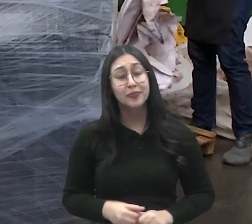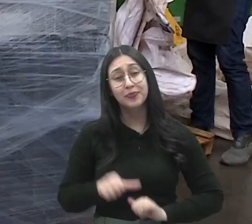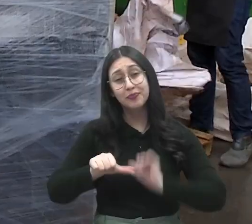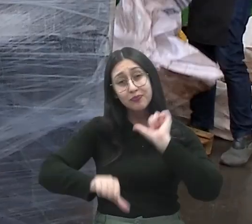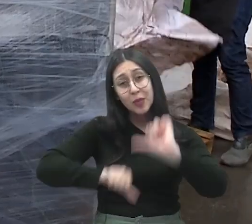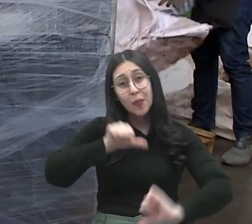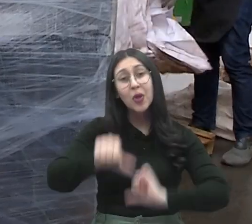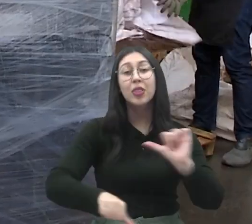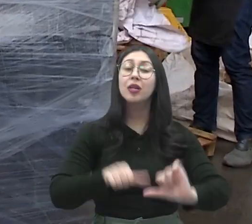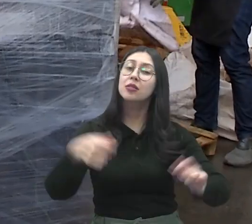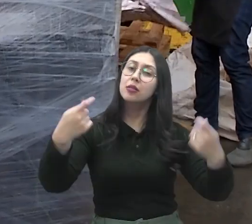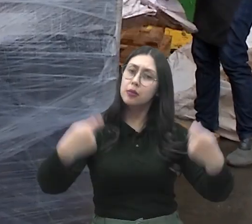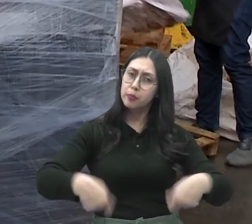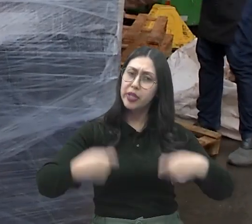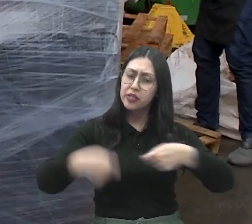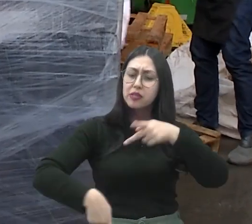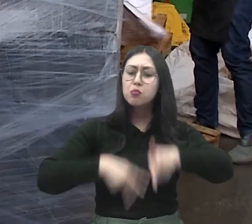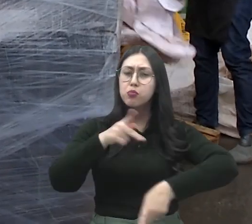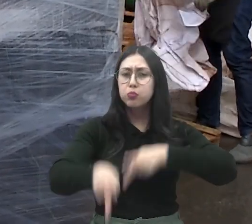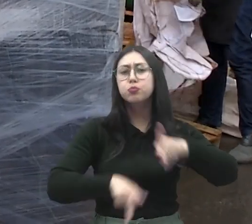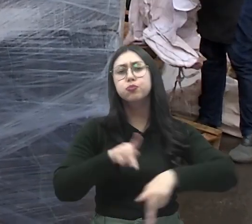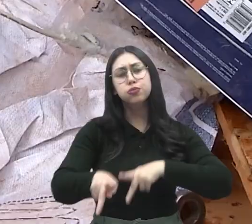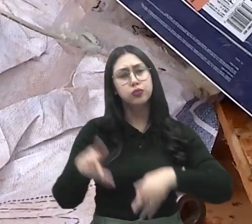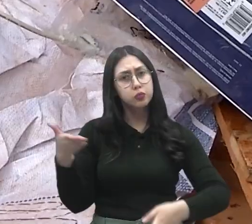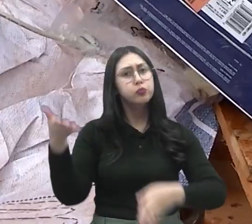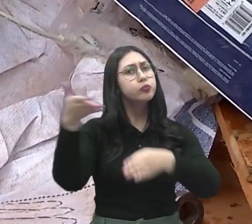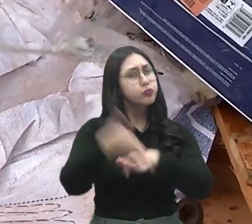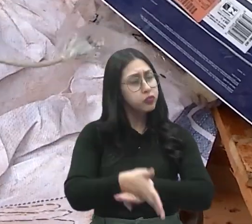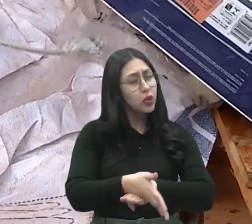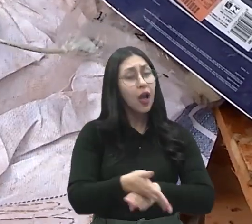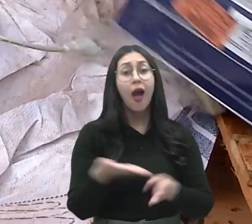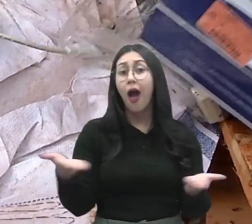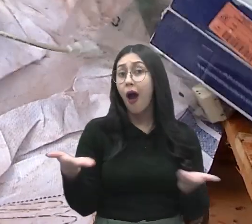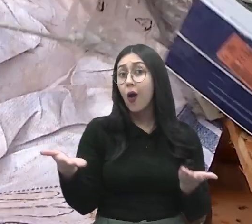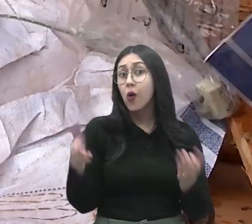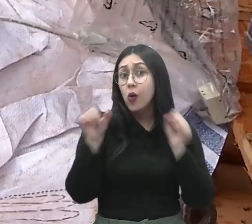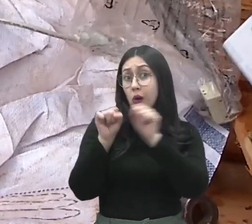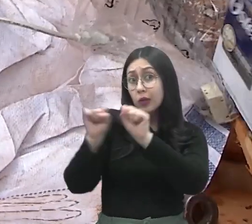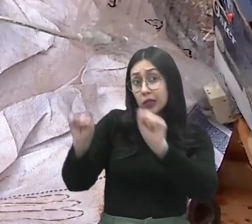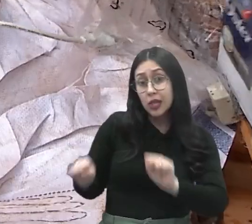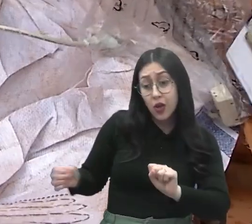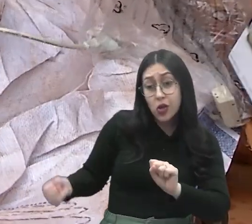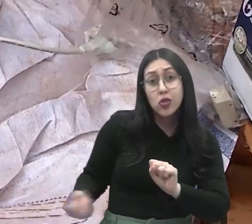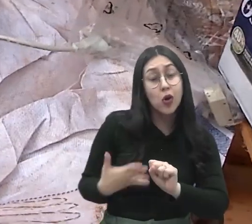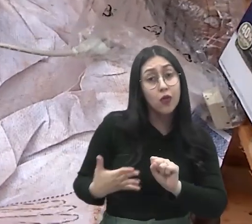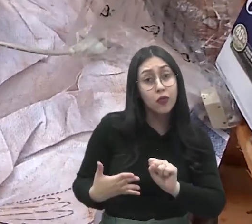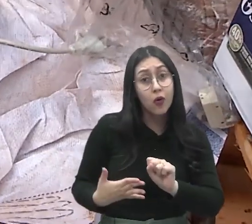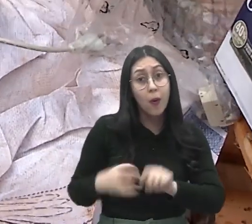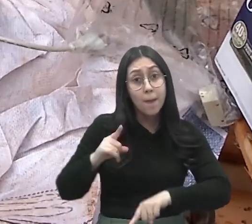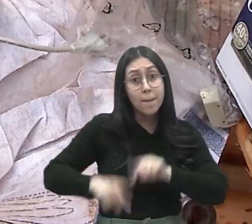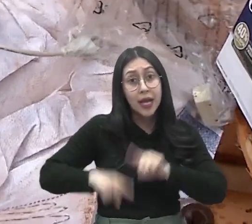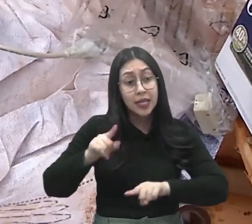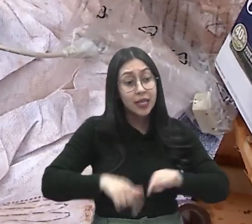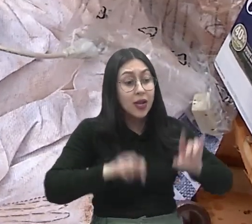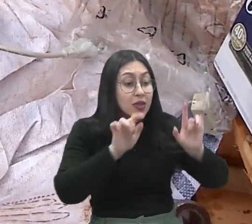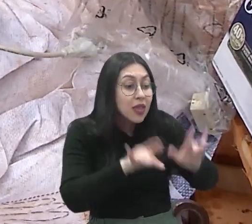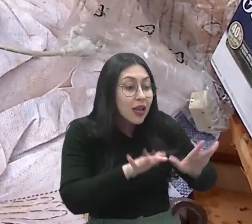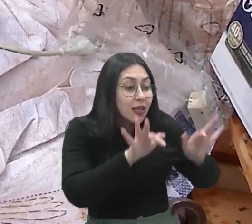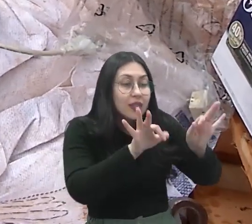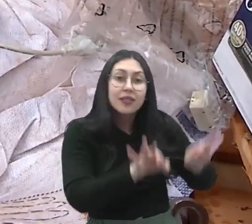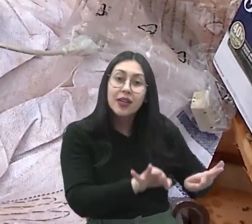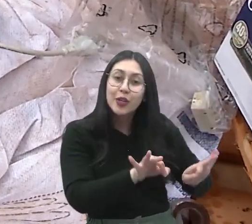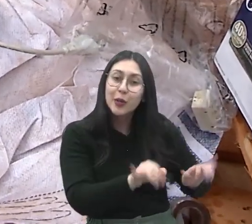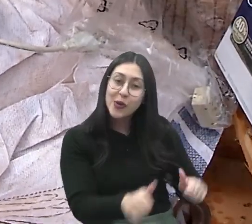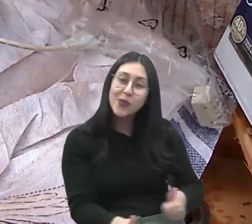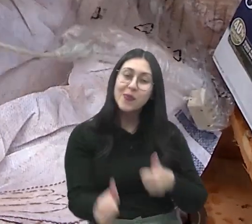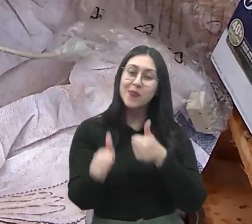que conta com o envolvimento da população. Com o novo sistema, o descarte correto fica mais perto da